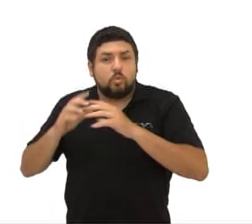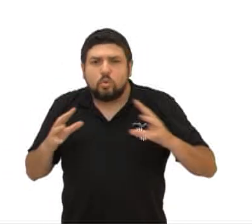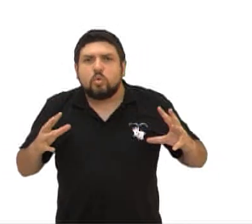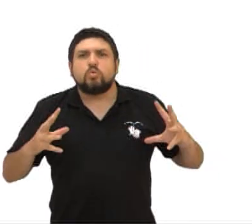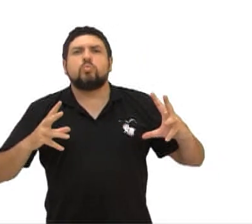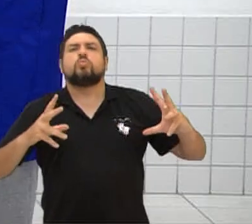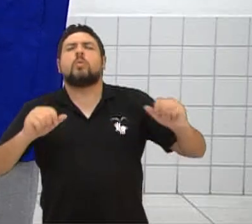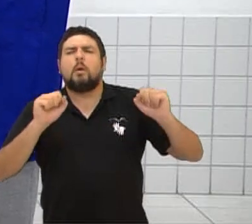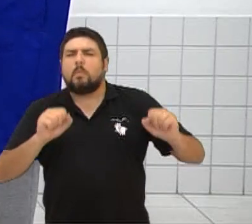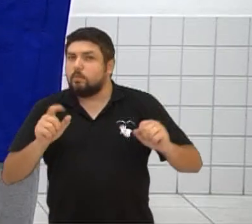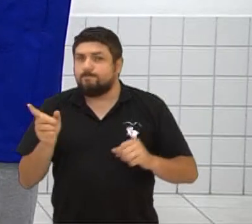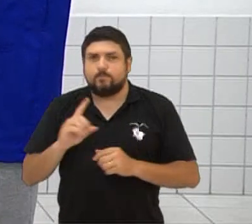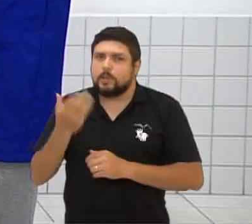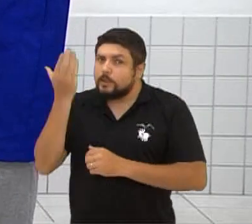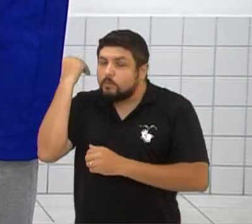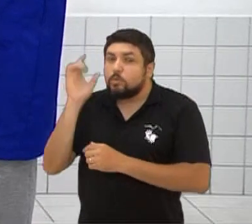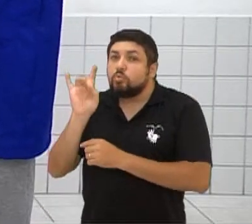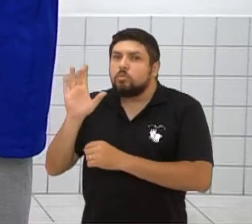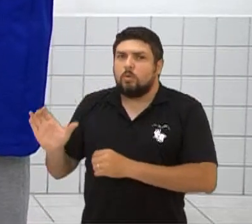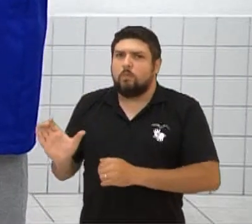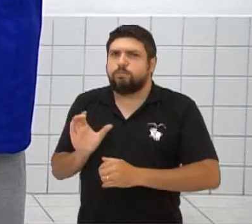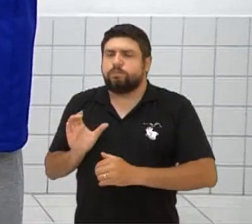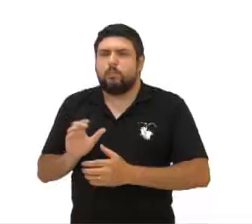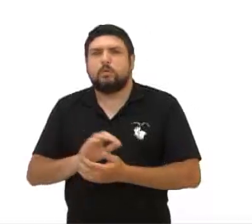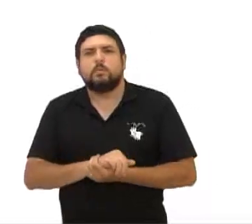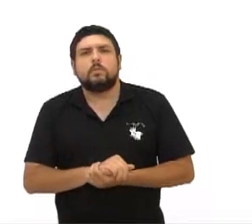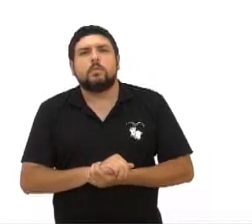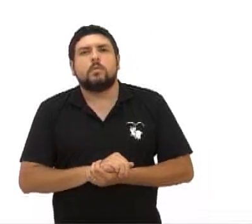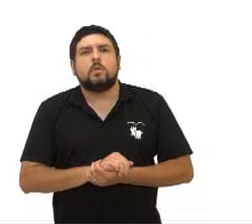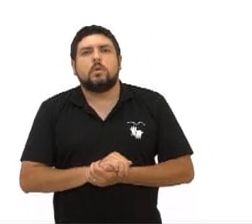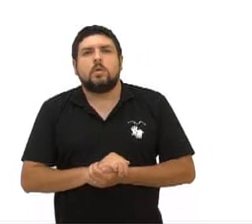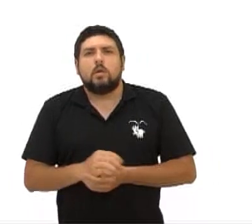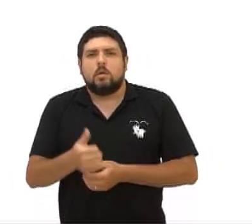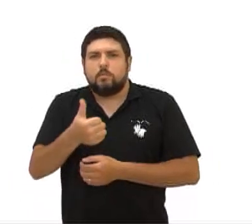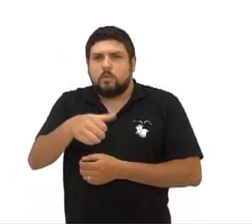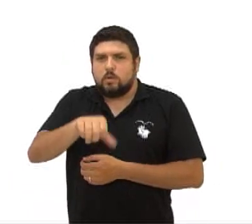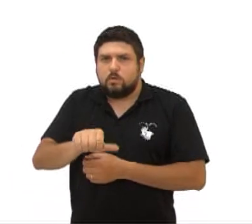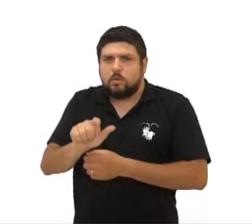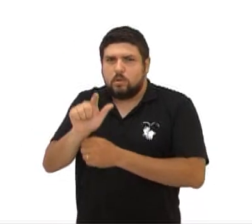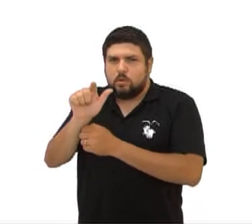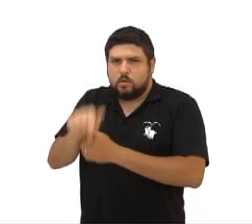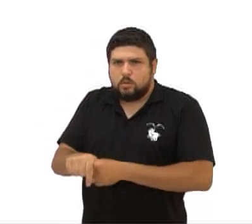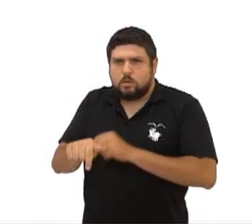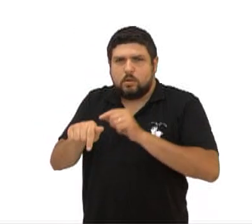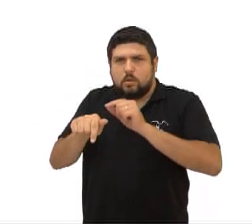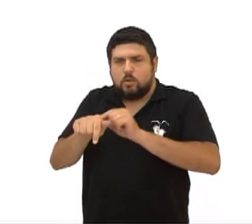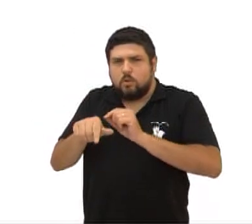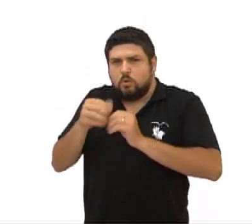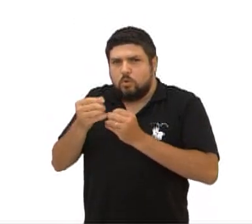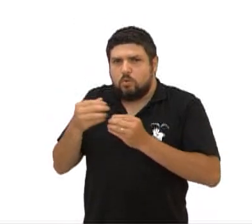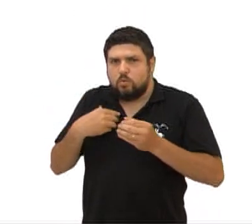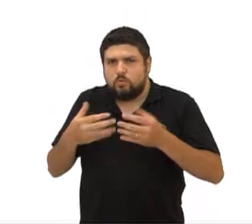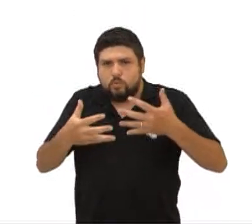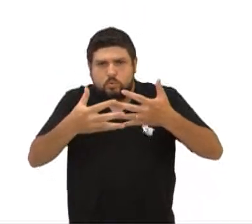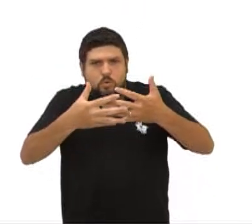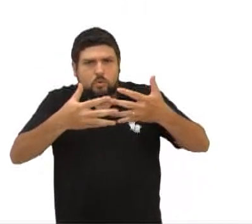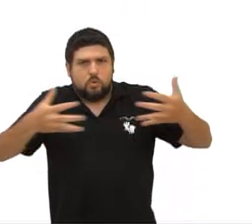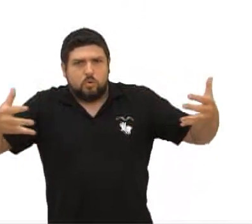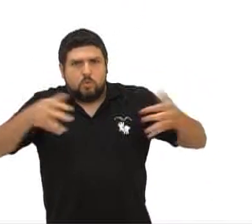como é hoje. Uhum. Em 1917, então, ficou estabelecido a altura atual da